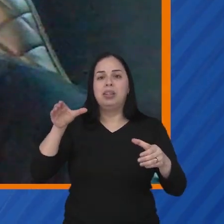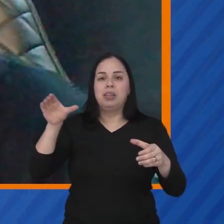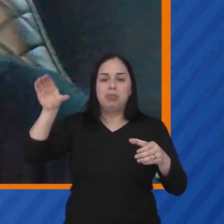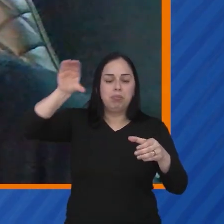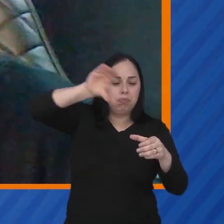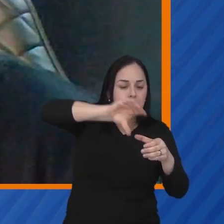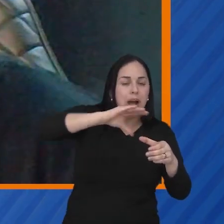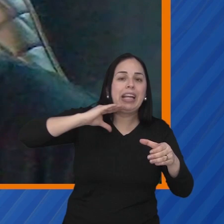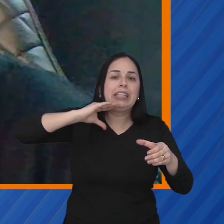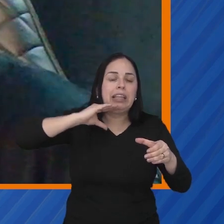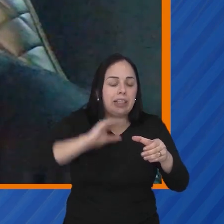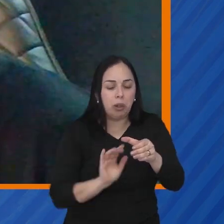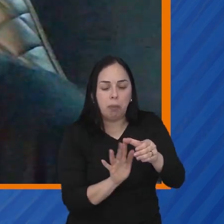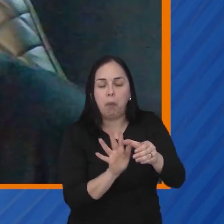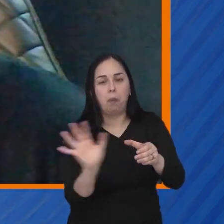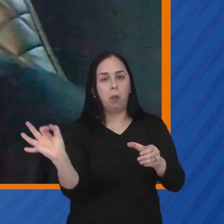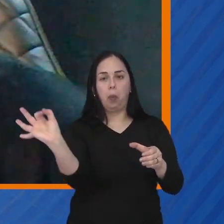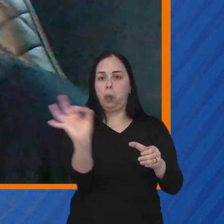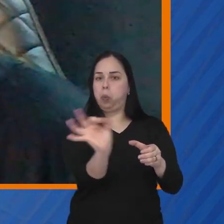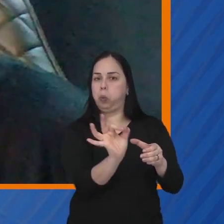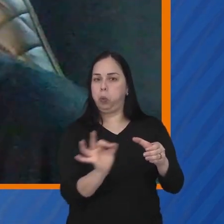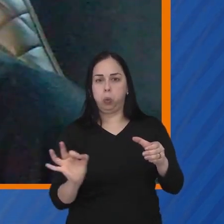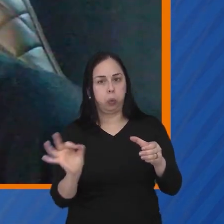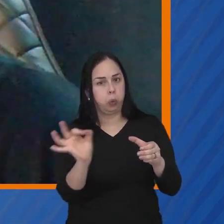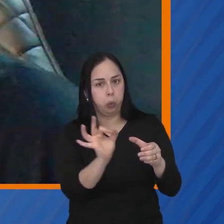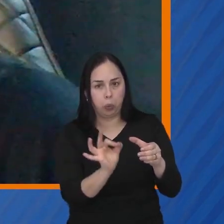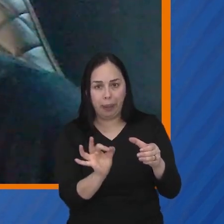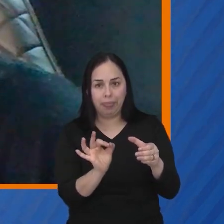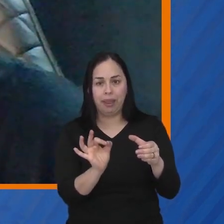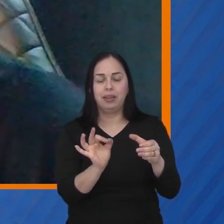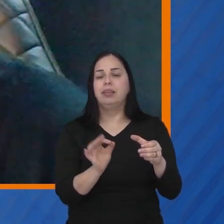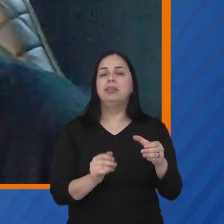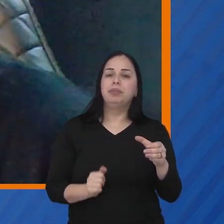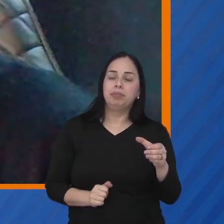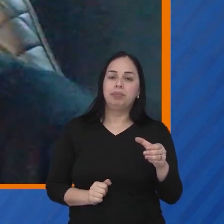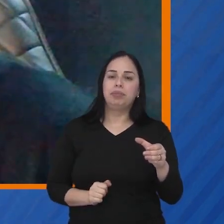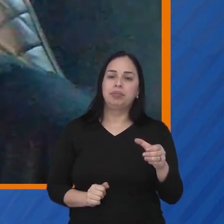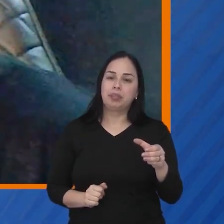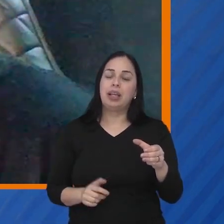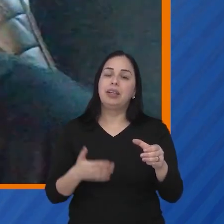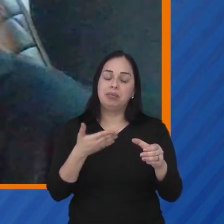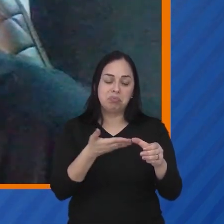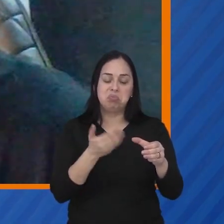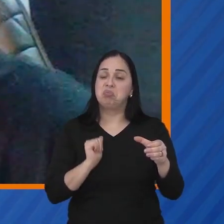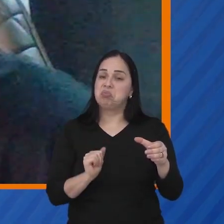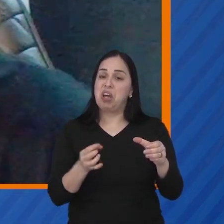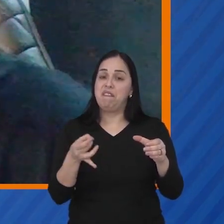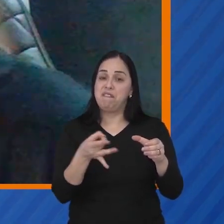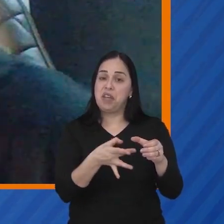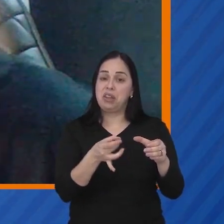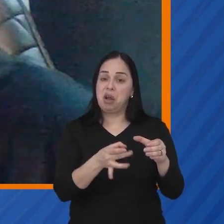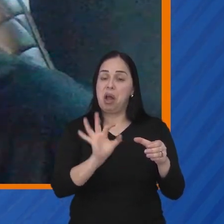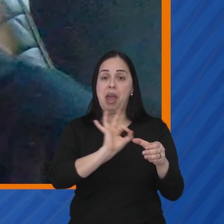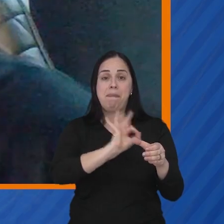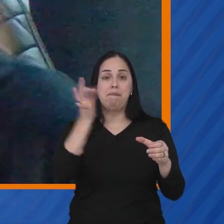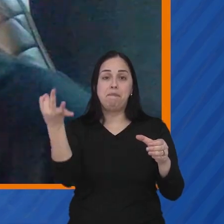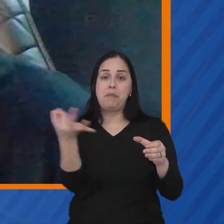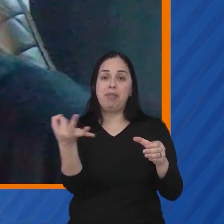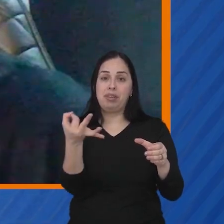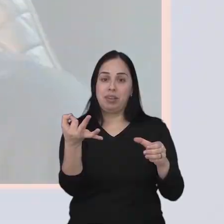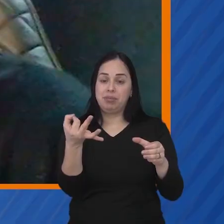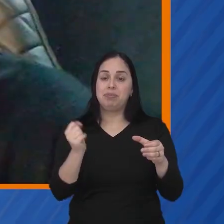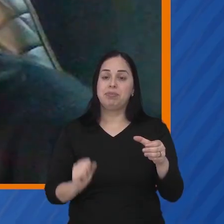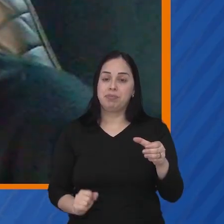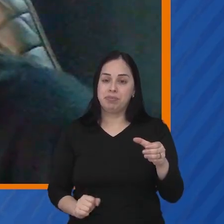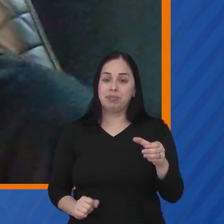ele não vai liberar substâncias perigosas em contato com calor para os alimentos. Então, esse é o recipiente